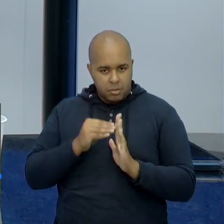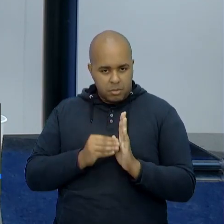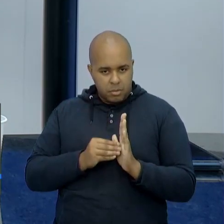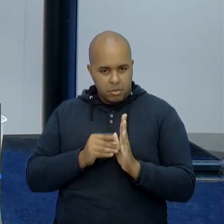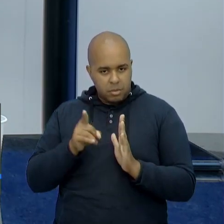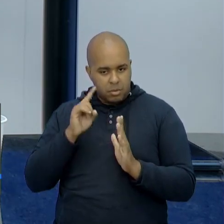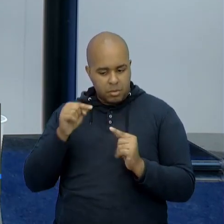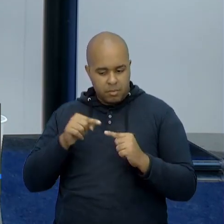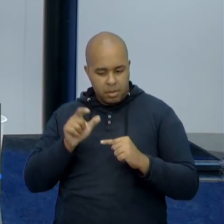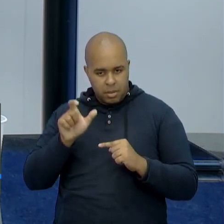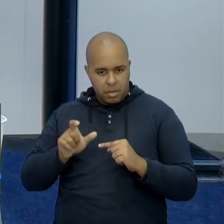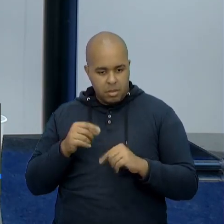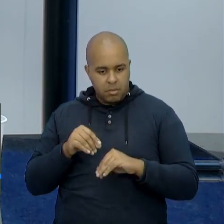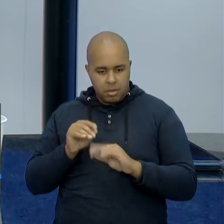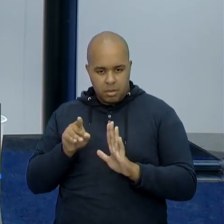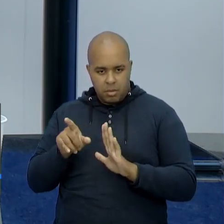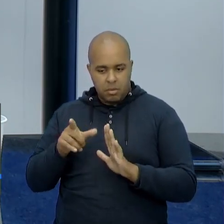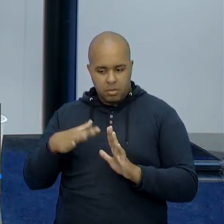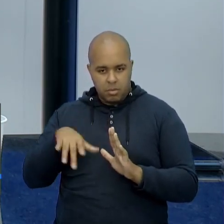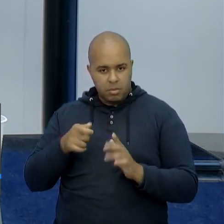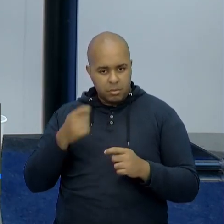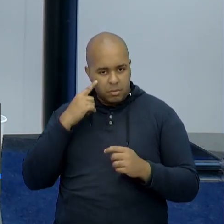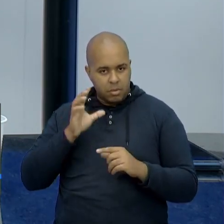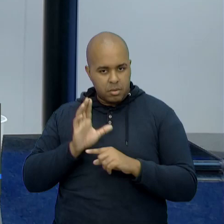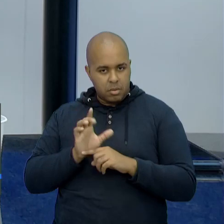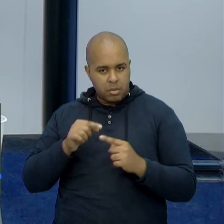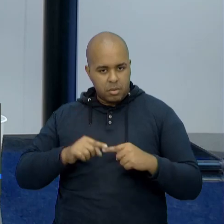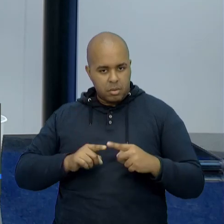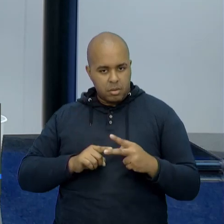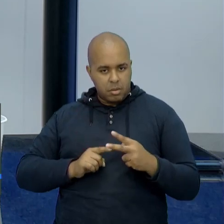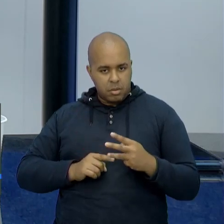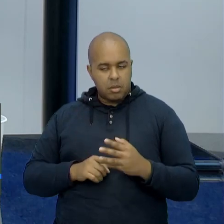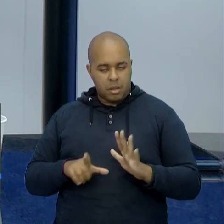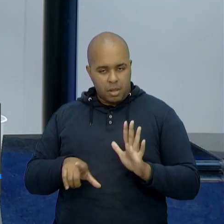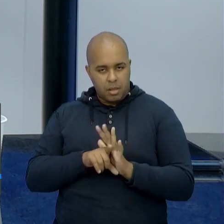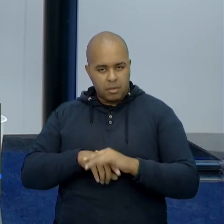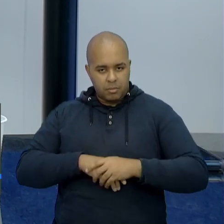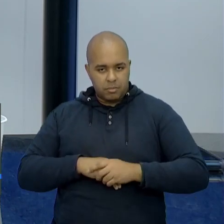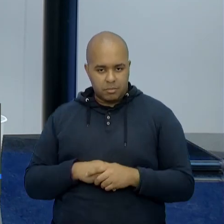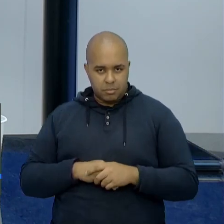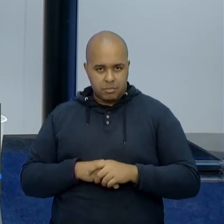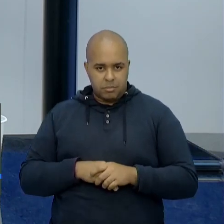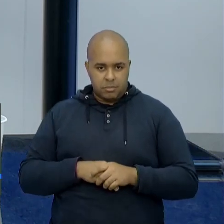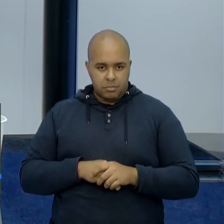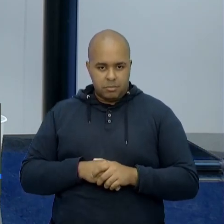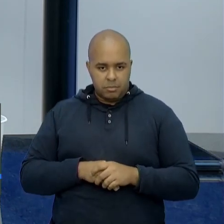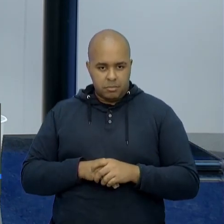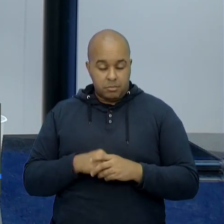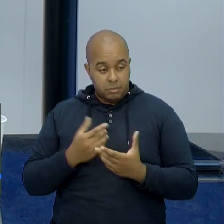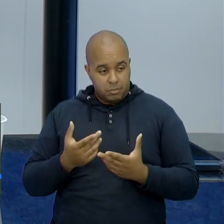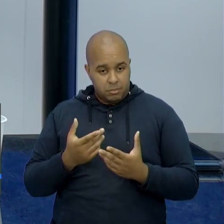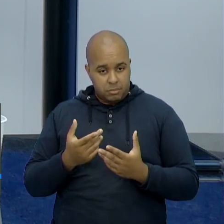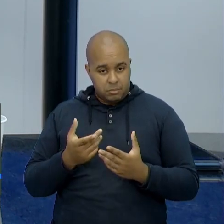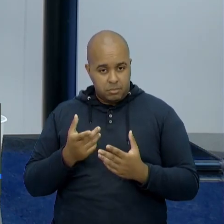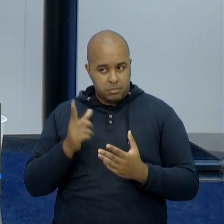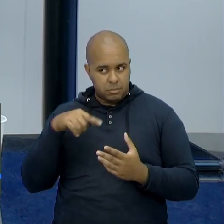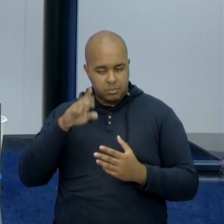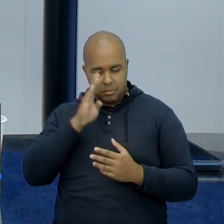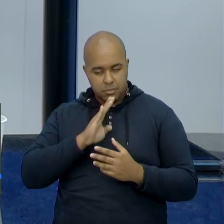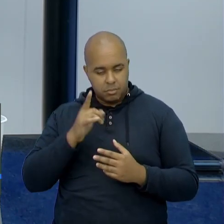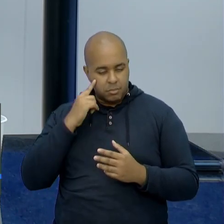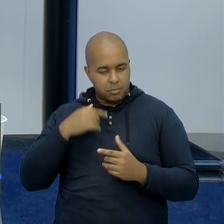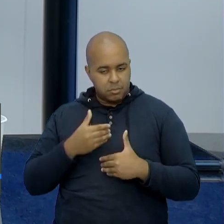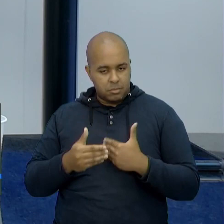sua meta é essa. Setor, você vai contribuir com isso e isso aqui é lei, né? Então, no Brasil